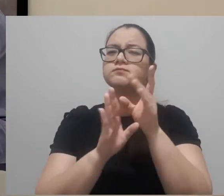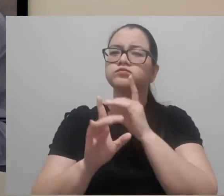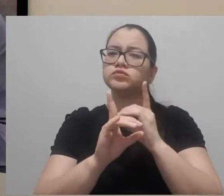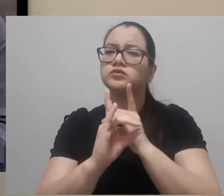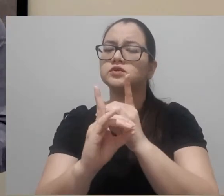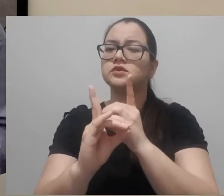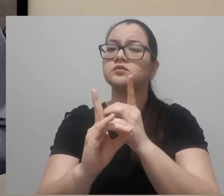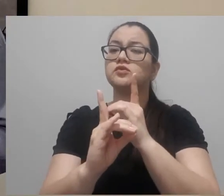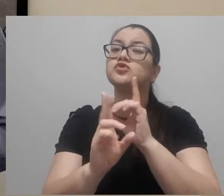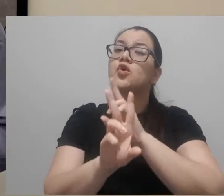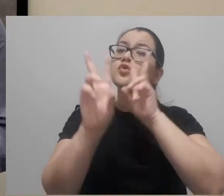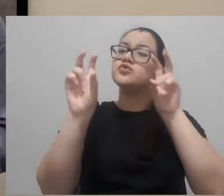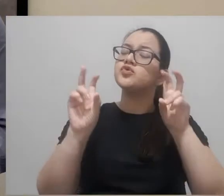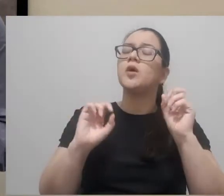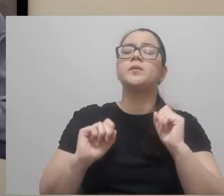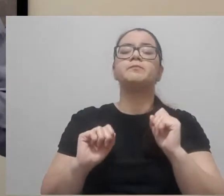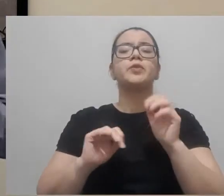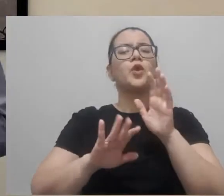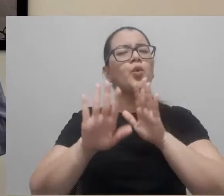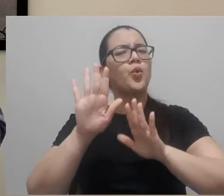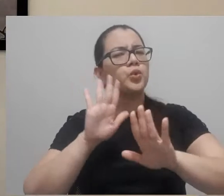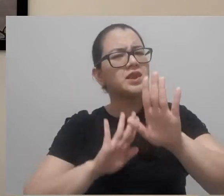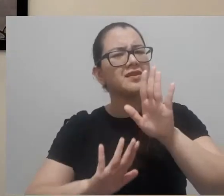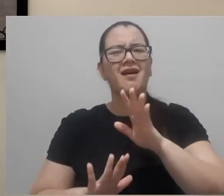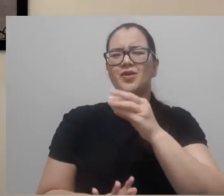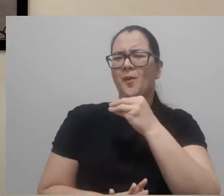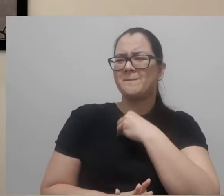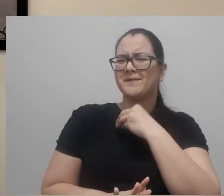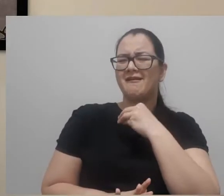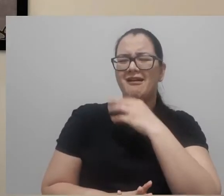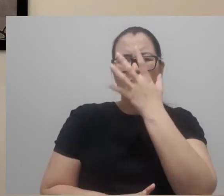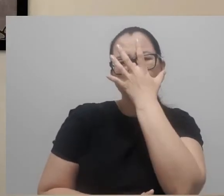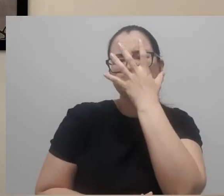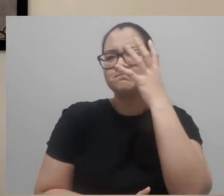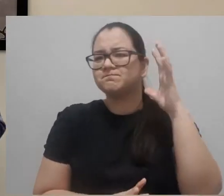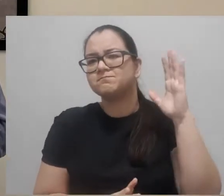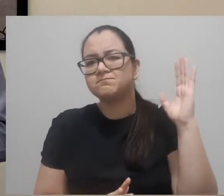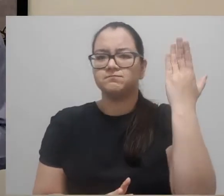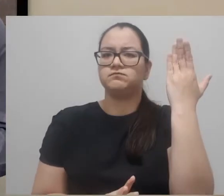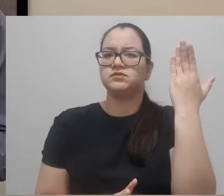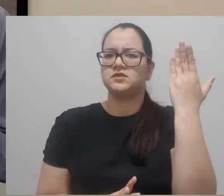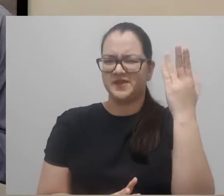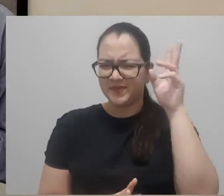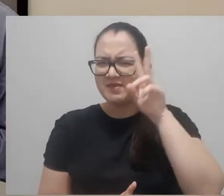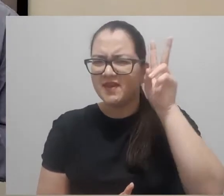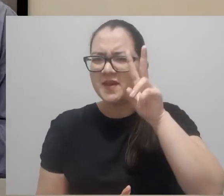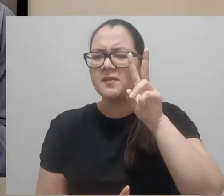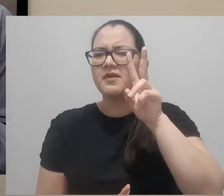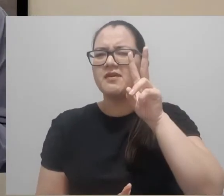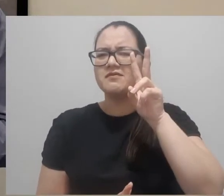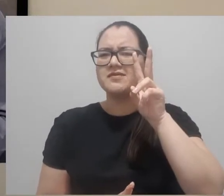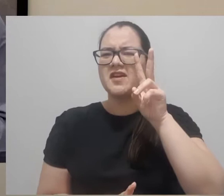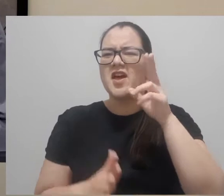eles fossem cuidadosos com o pecado da hipocrisia. Acredito que você deve lembrar.